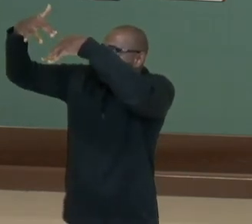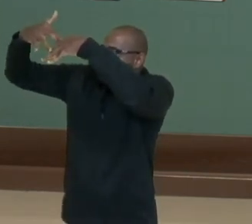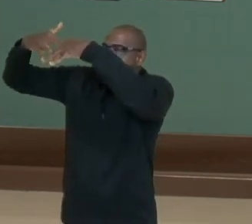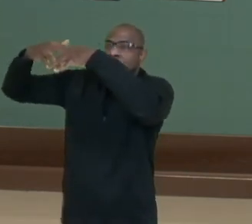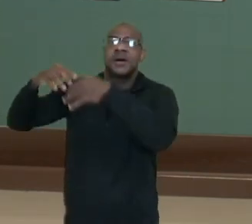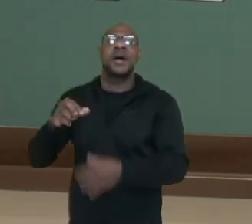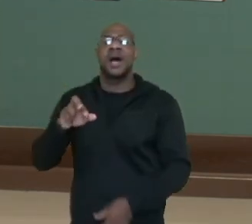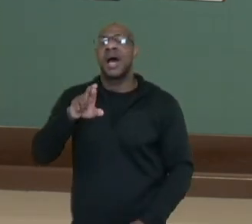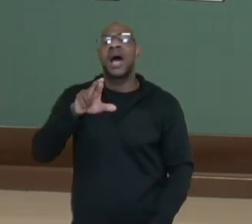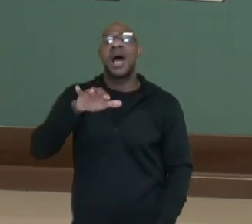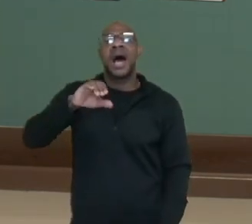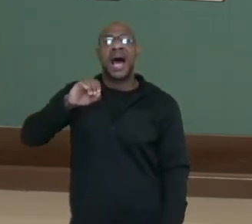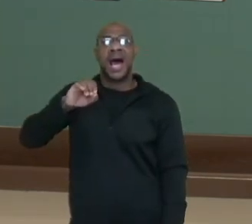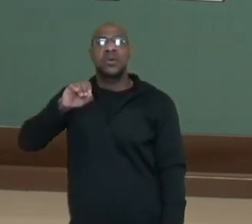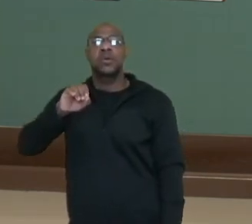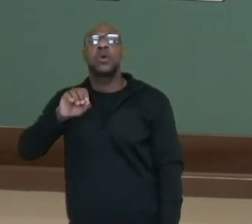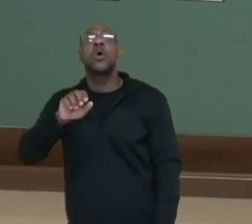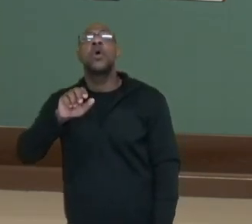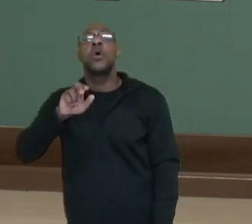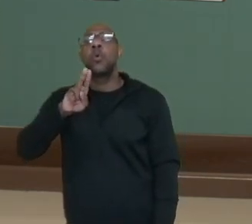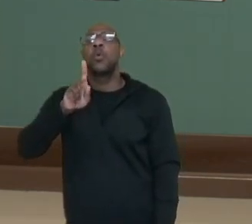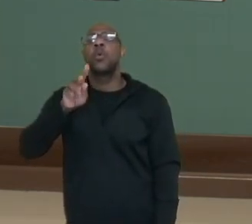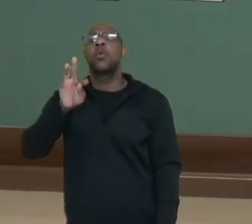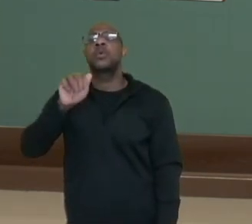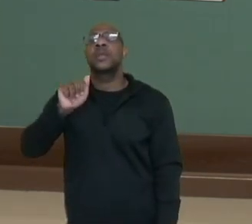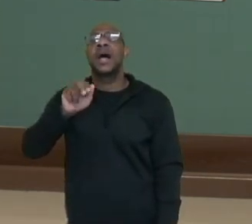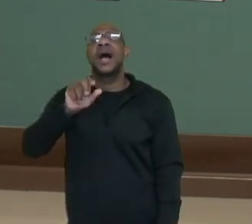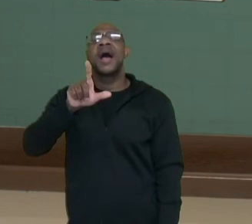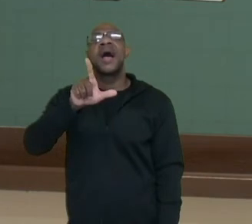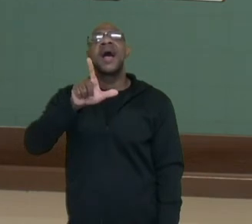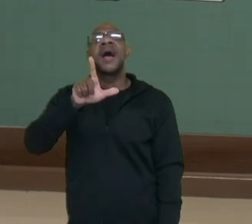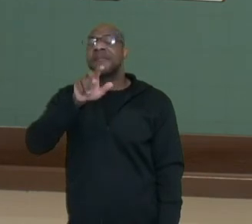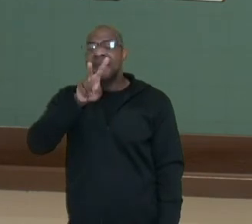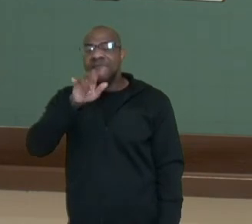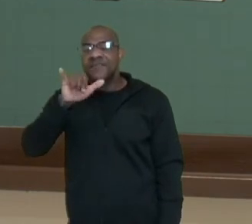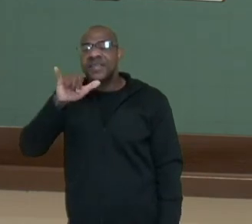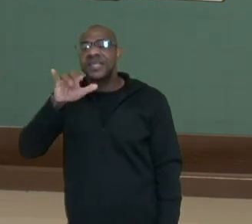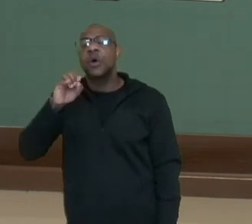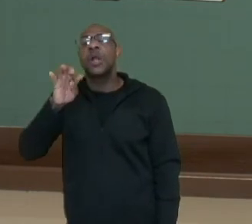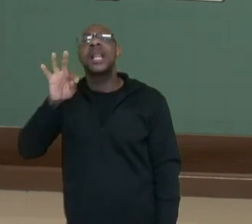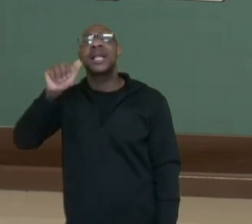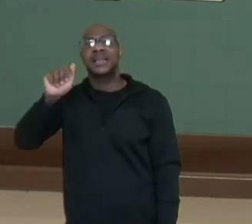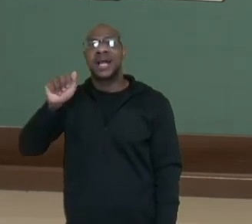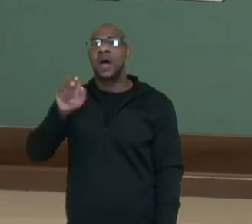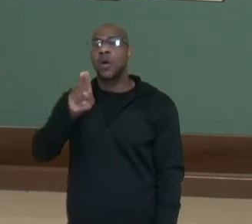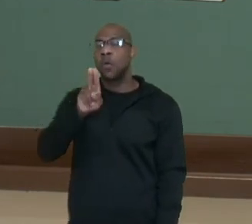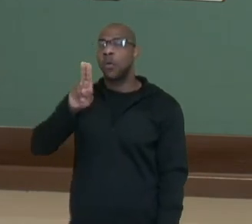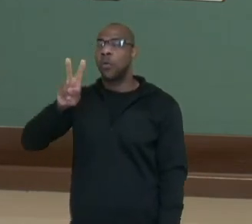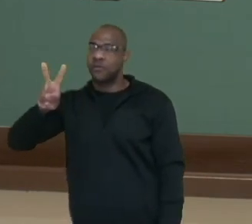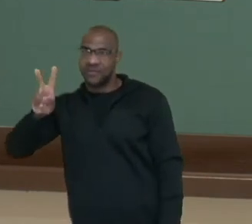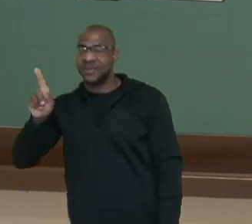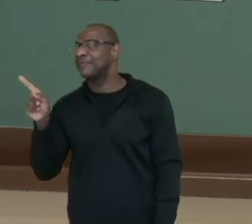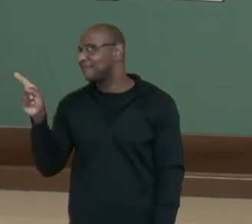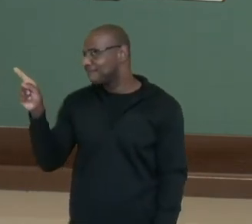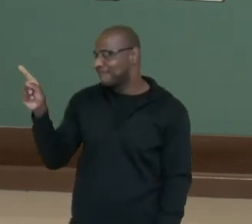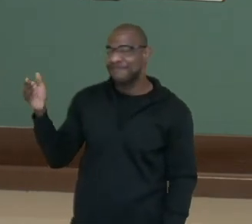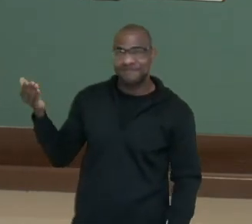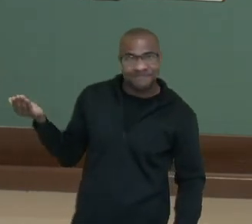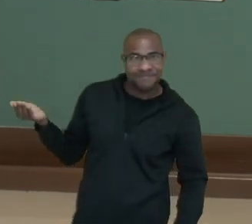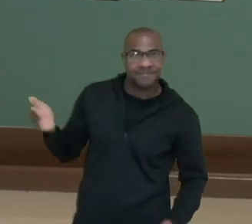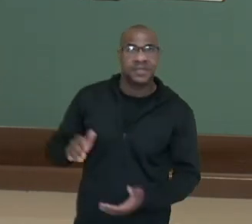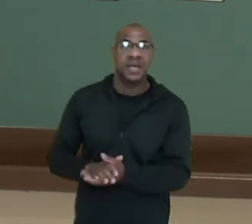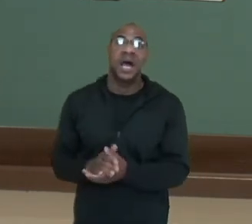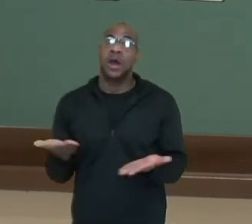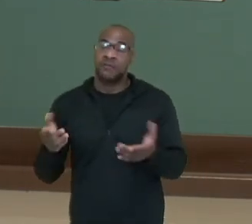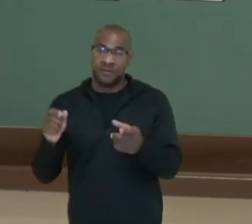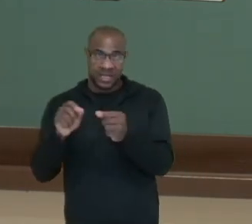Então, nessa situação, ele não vai conseguir filtrar os raios ultravioletas. Bora fazer uma atividade? Tá com o caderno no jeito aí?